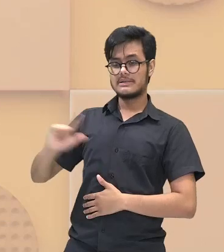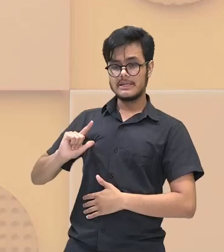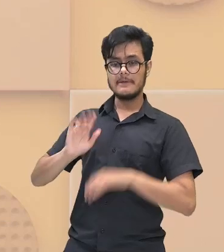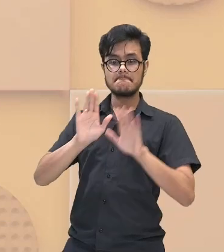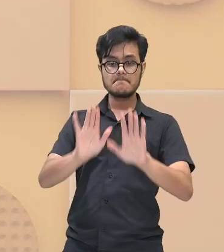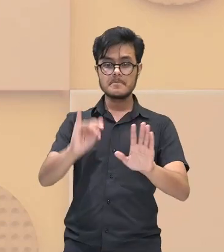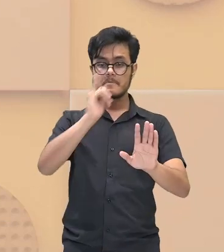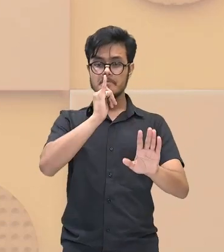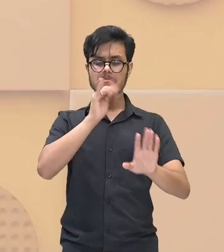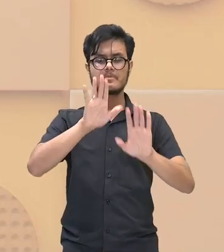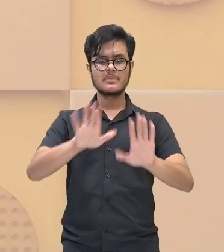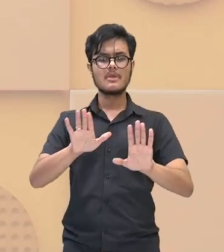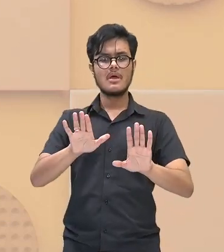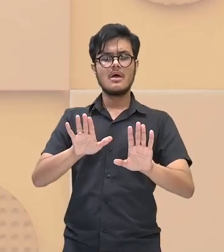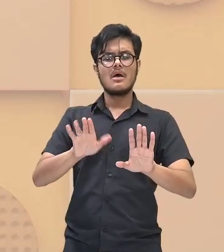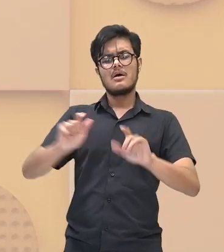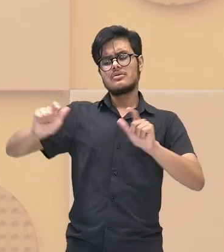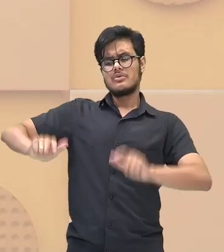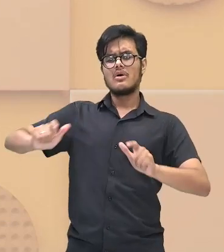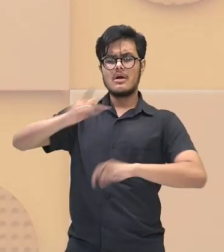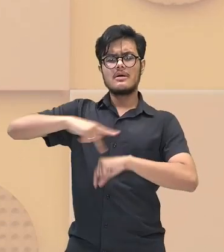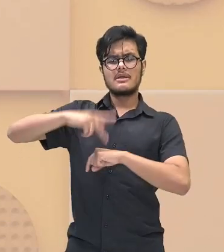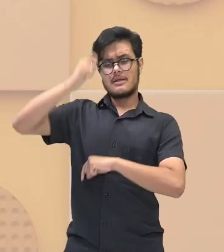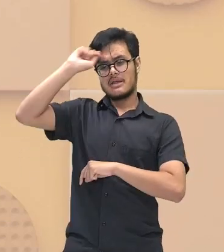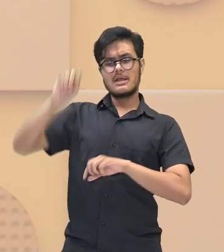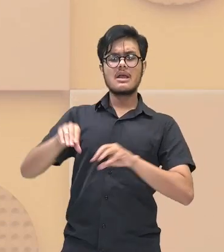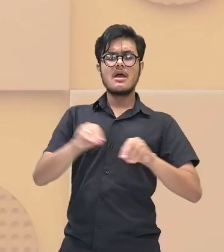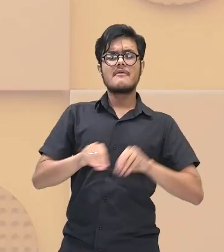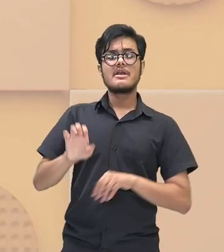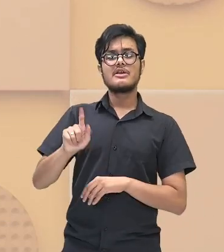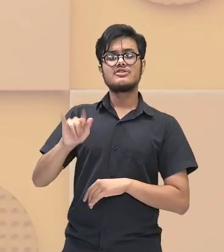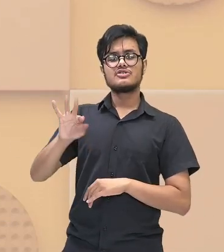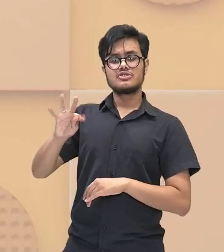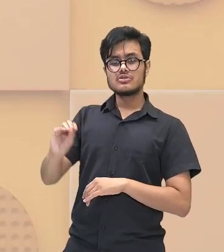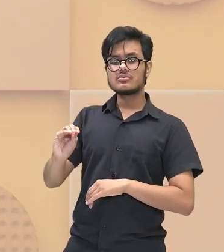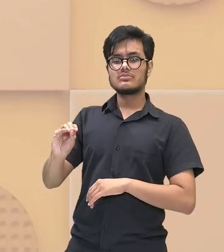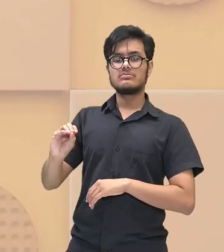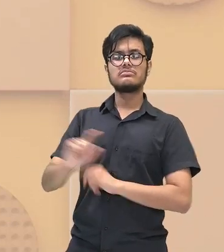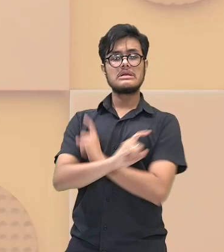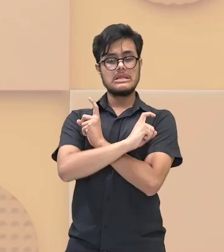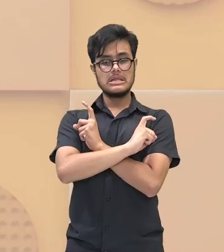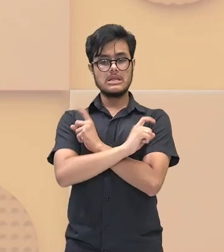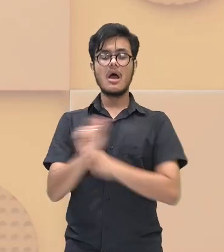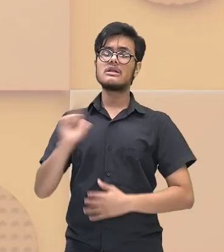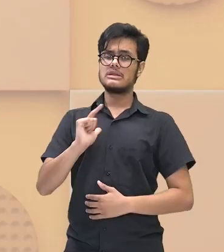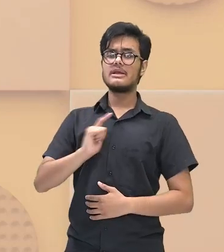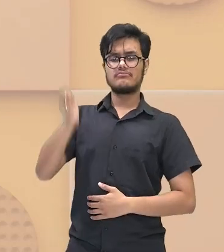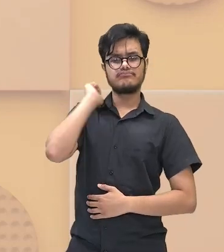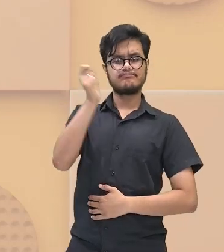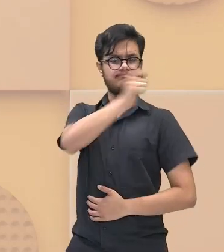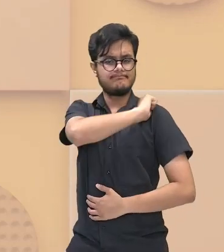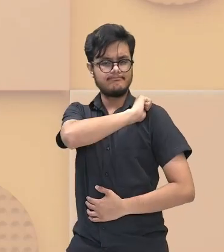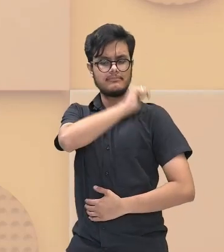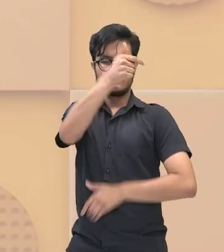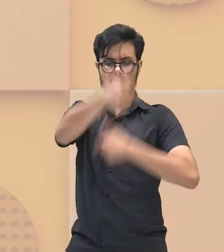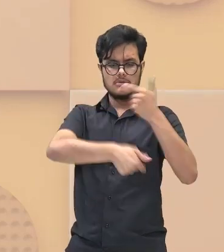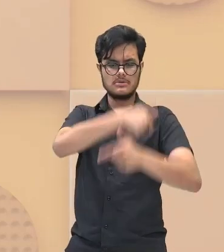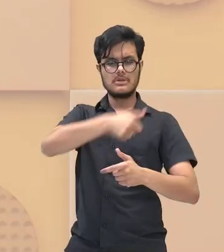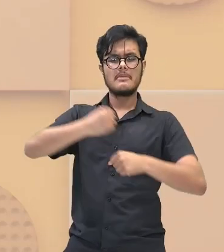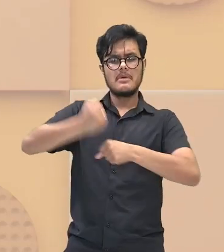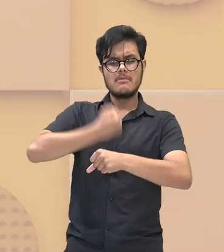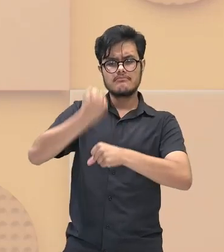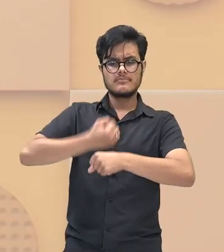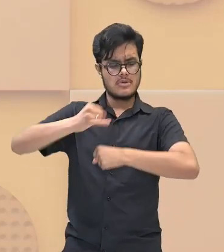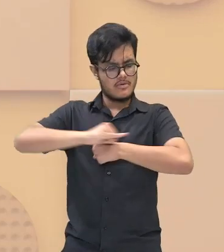disso é justamente o Egito, que possuía ali uma grande quantidade de escravizados, justamente para poder trabalhar nas obras públicas